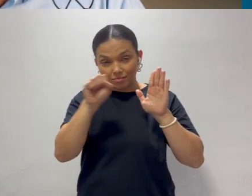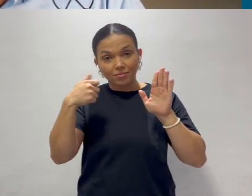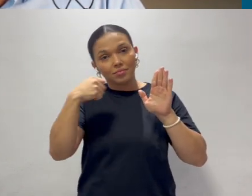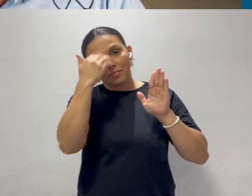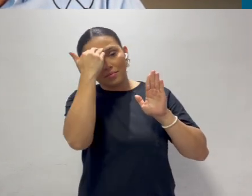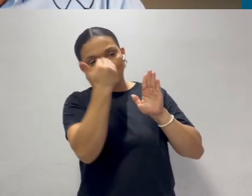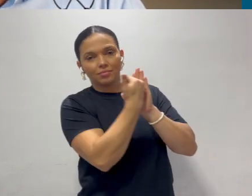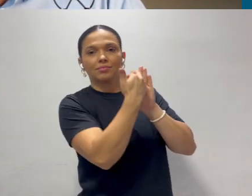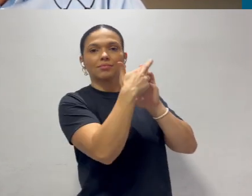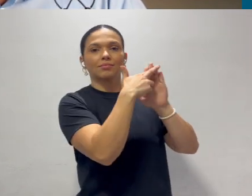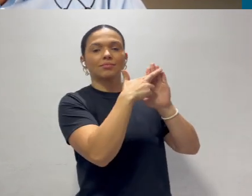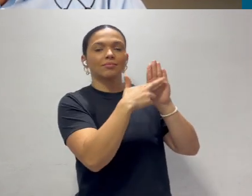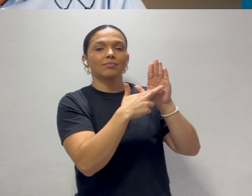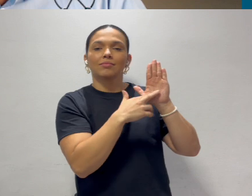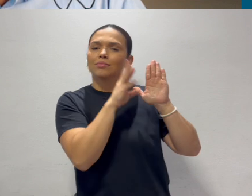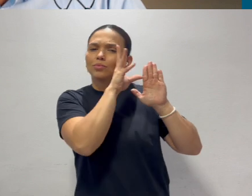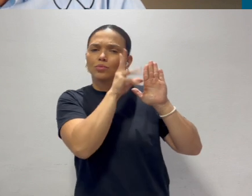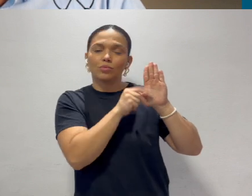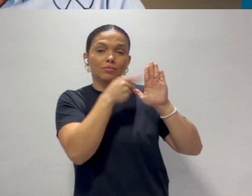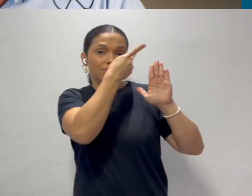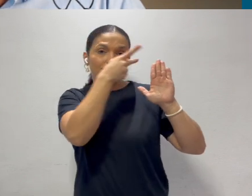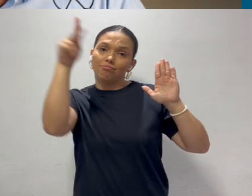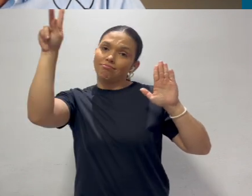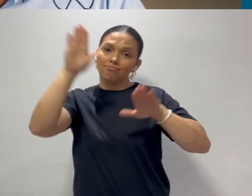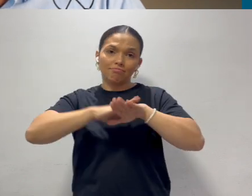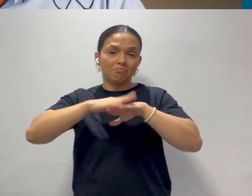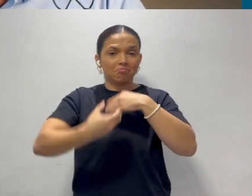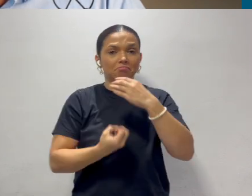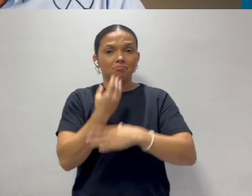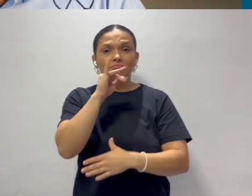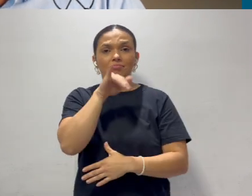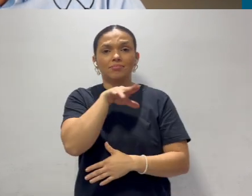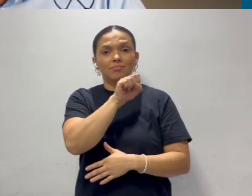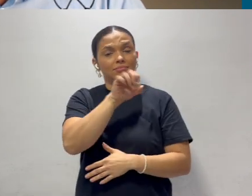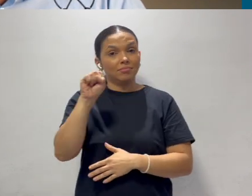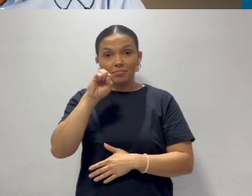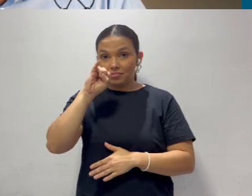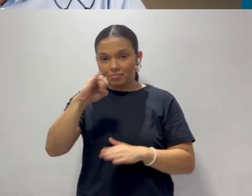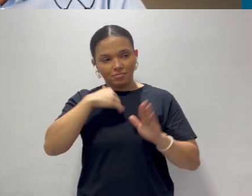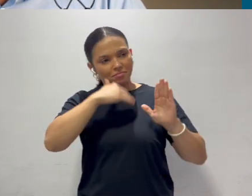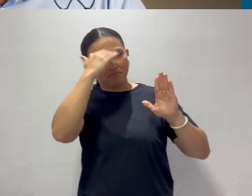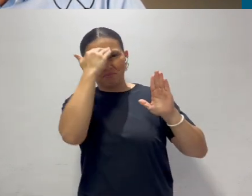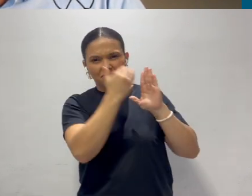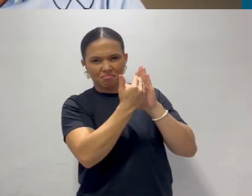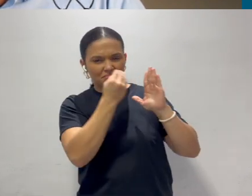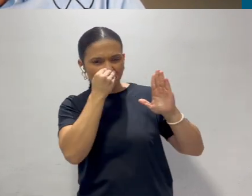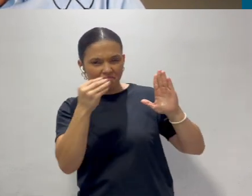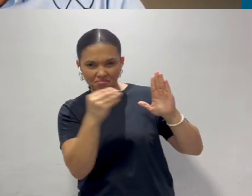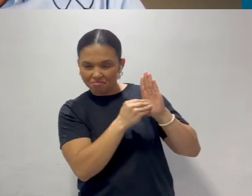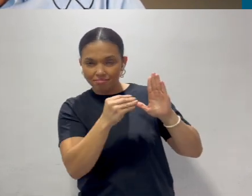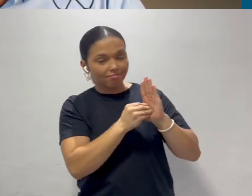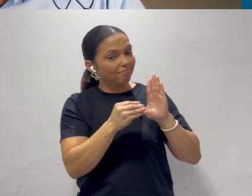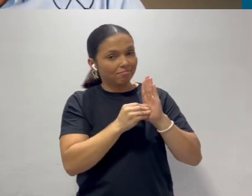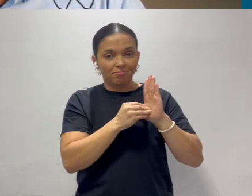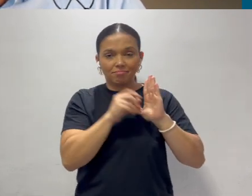nós precisamos cumprir todas essas regras. Ponto a ponto. Se você não cumprir uma regra, a sua aposentadoria não